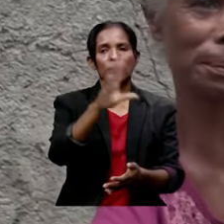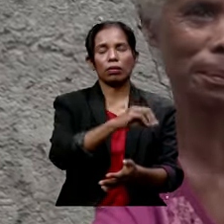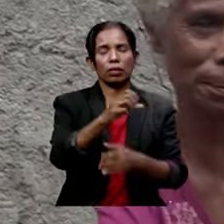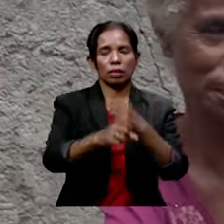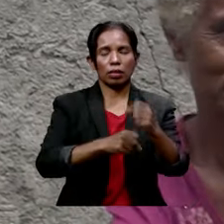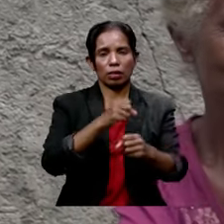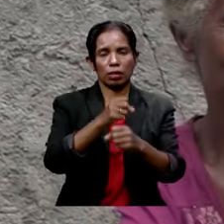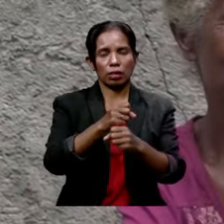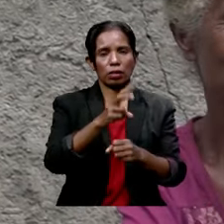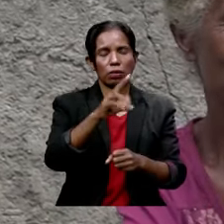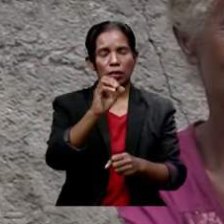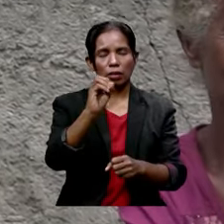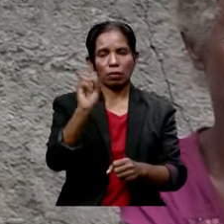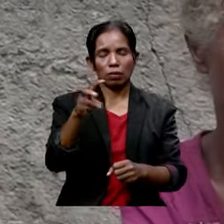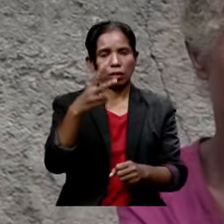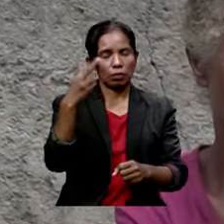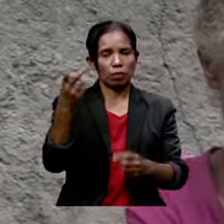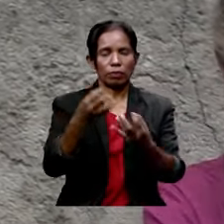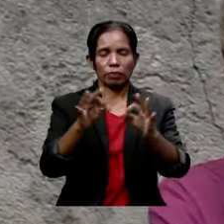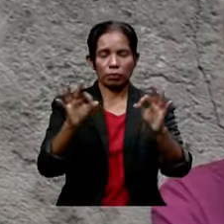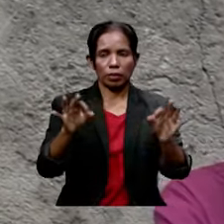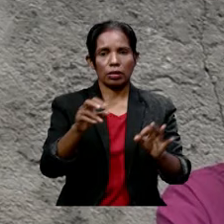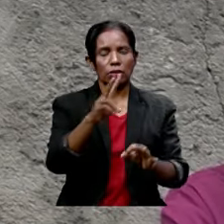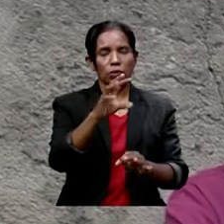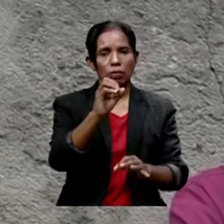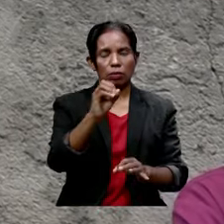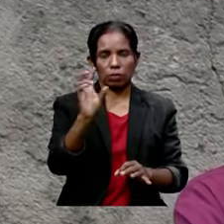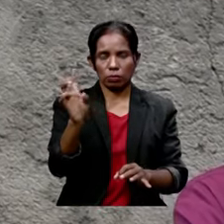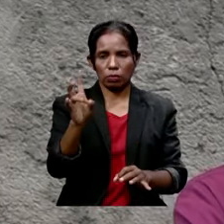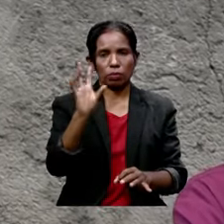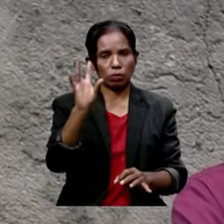Sanul Resin Rua, Toremata e Atina Rinhurua, Sanul Resin Hitu.